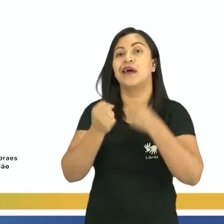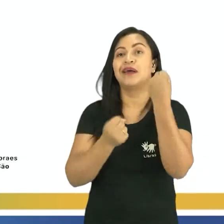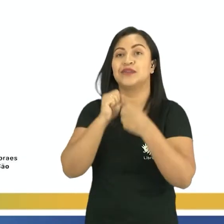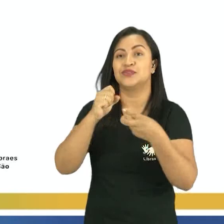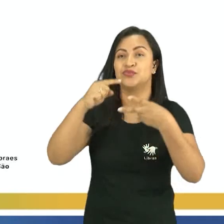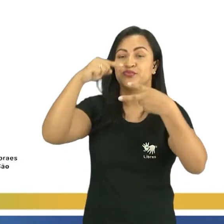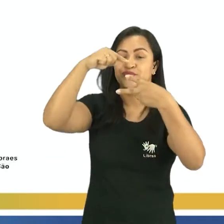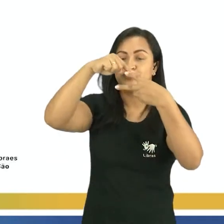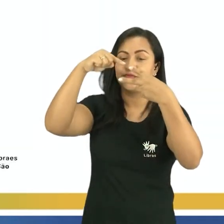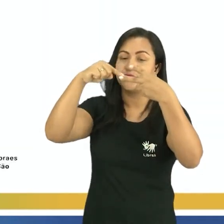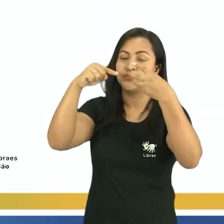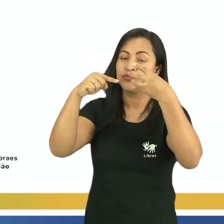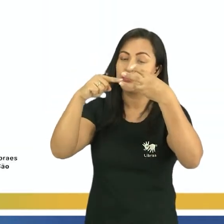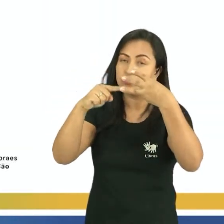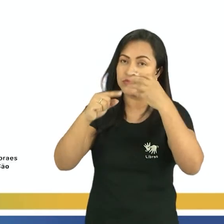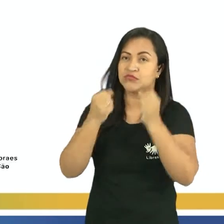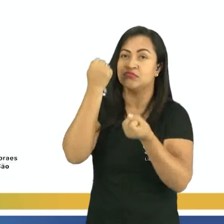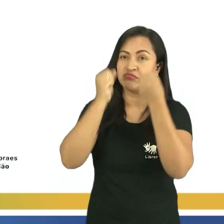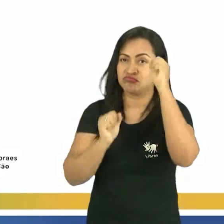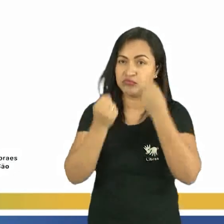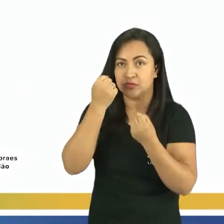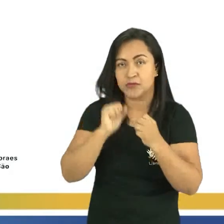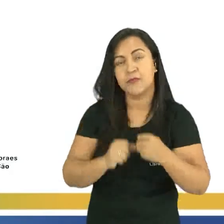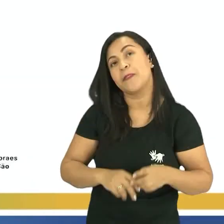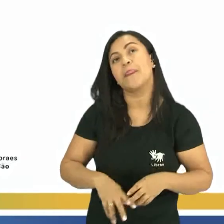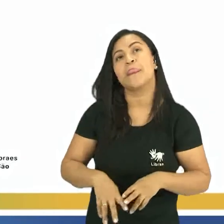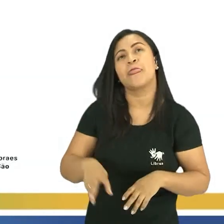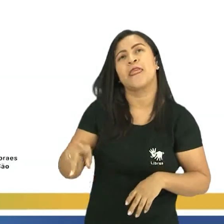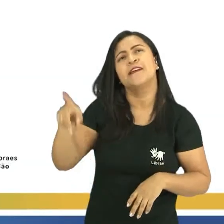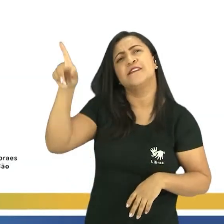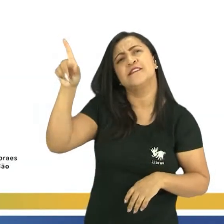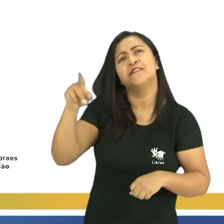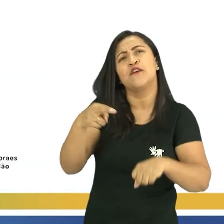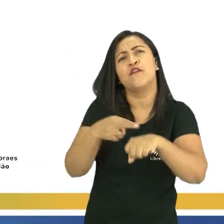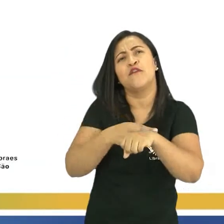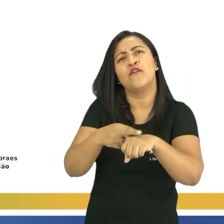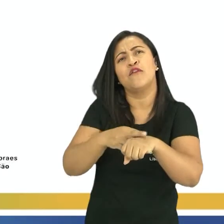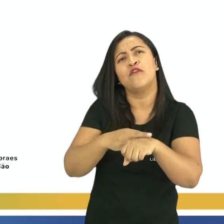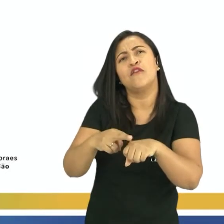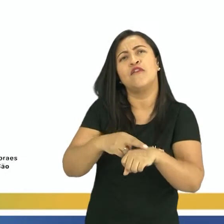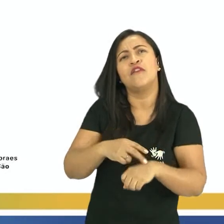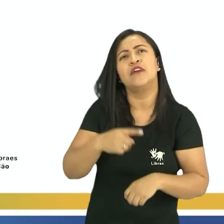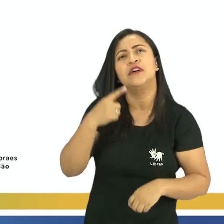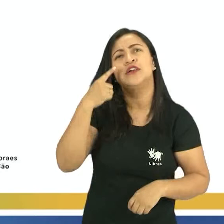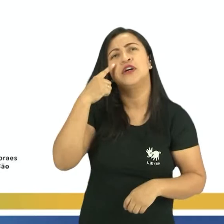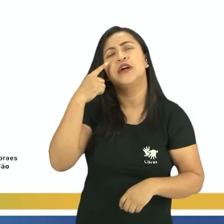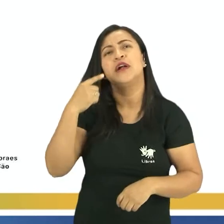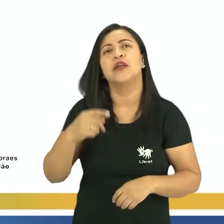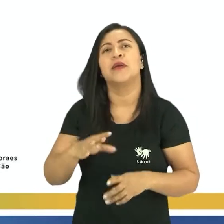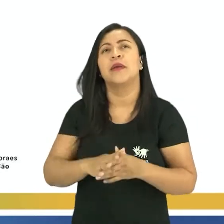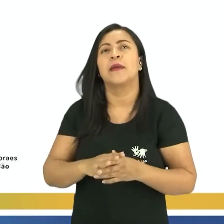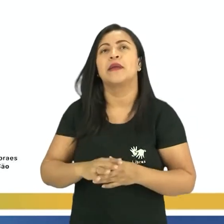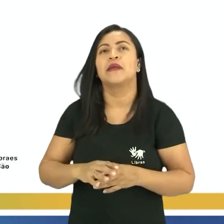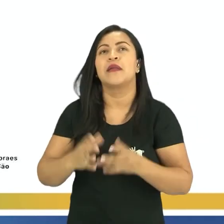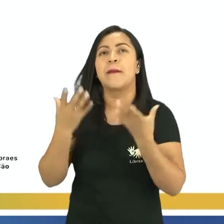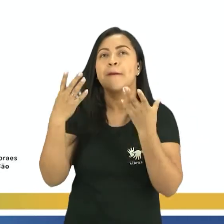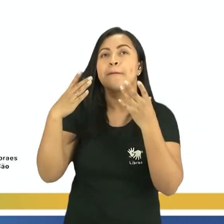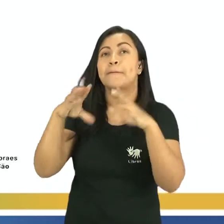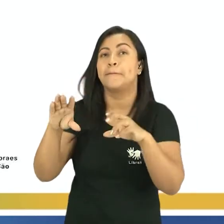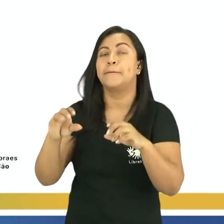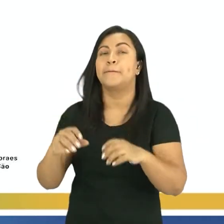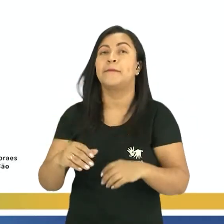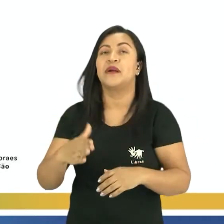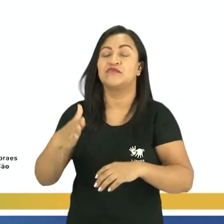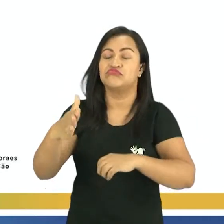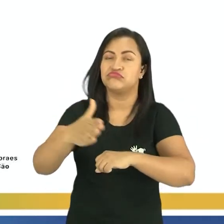nessa faixa aí em lilás, são as faixas da Europa, tá, que mais chamam atenção pela qualidade, tá, que existe aí,